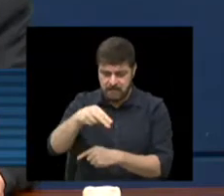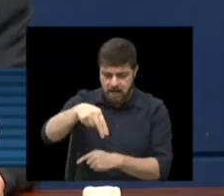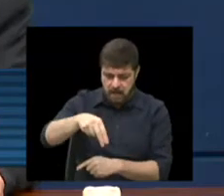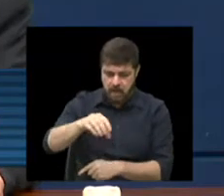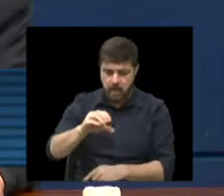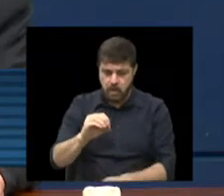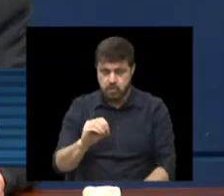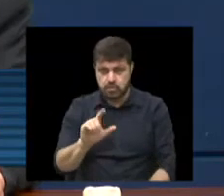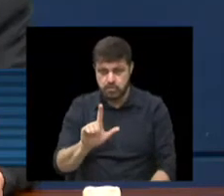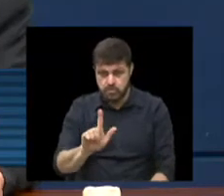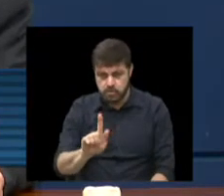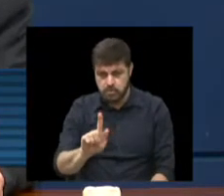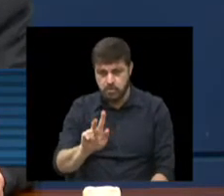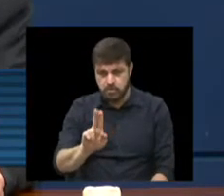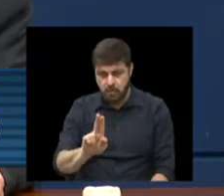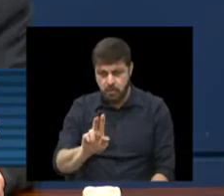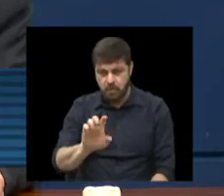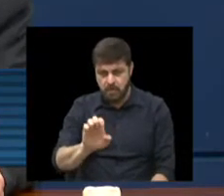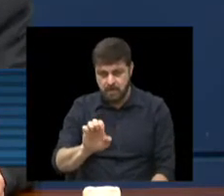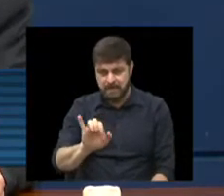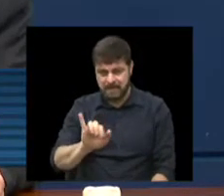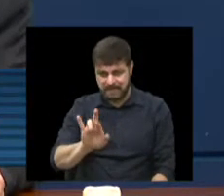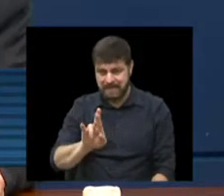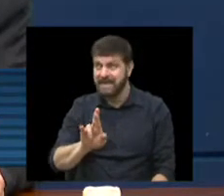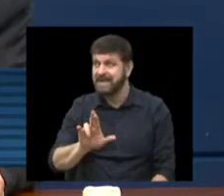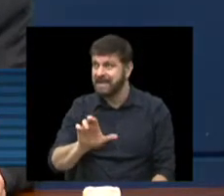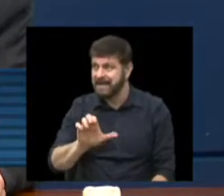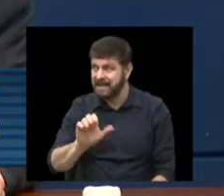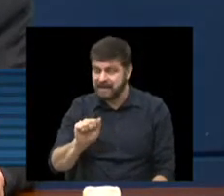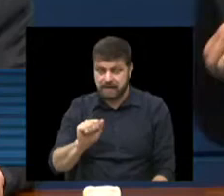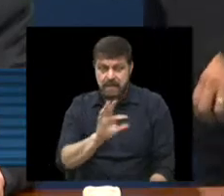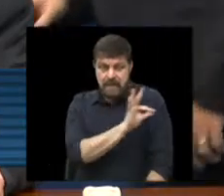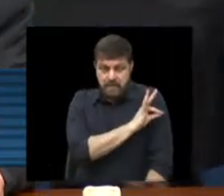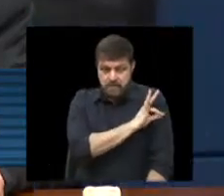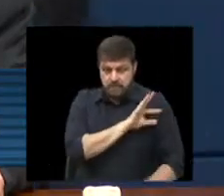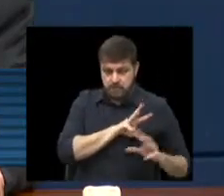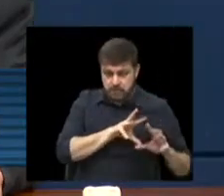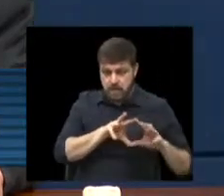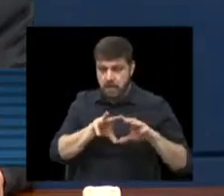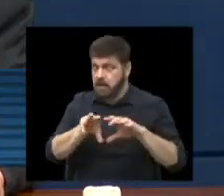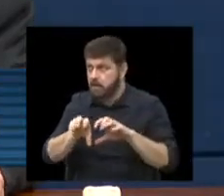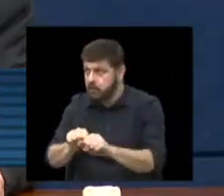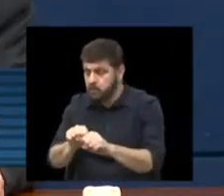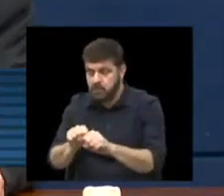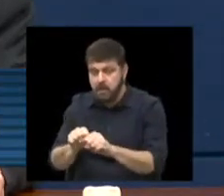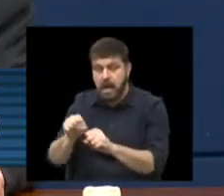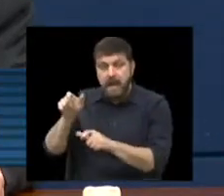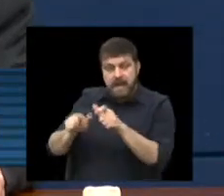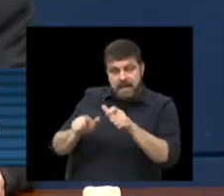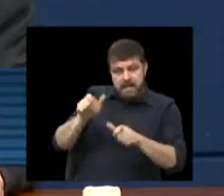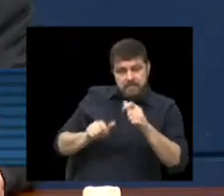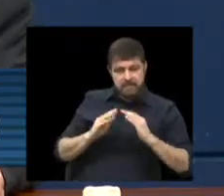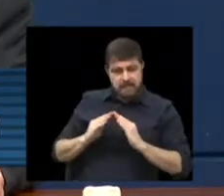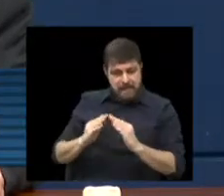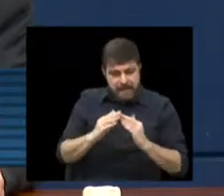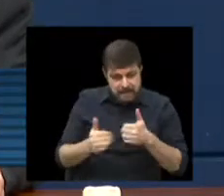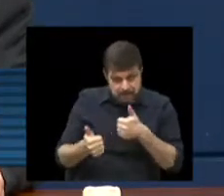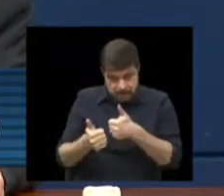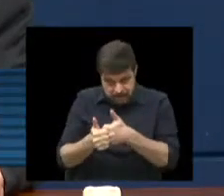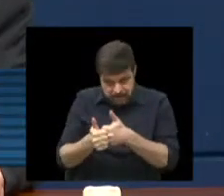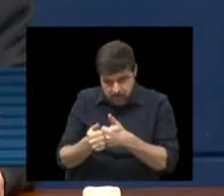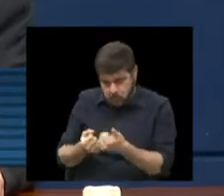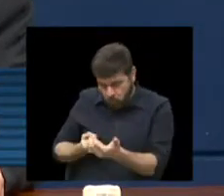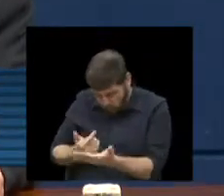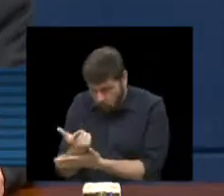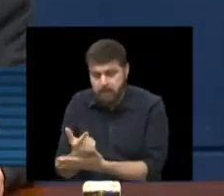bens dominicais a área de propriedade da municipalidade localizada no loteamento Vila Nogueira, e autoriza a venda a proprietários lindeiros, bem